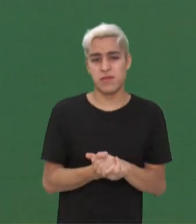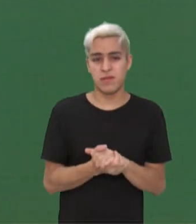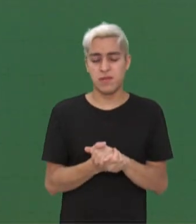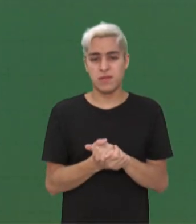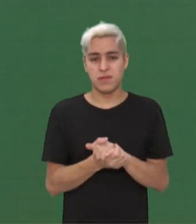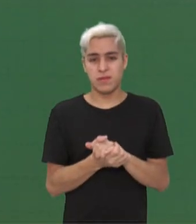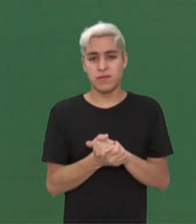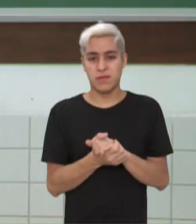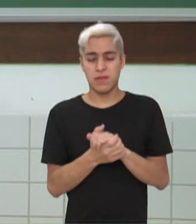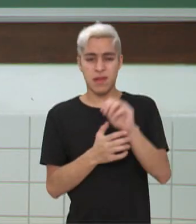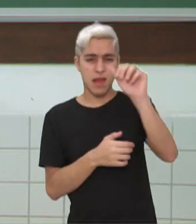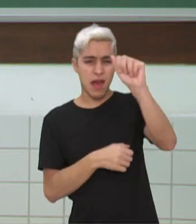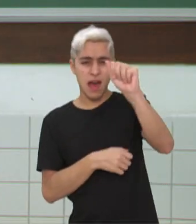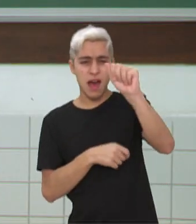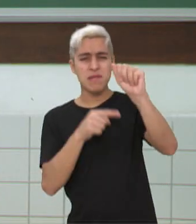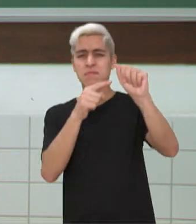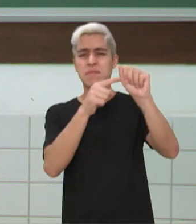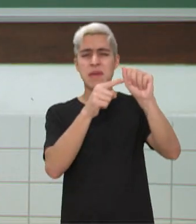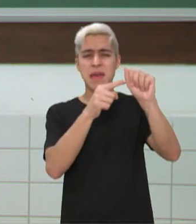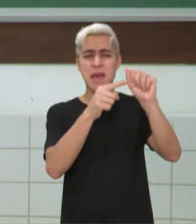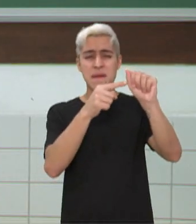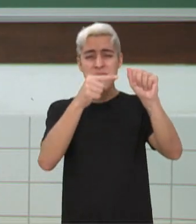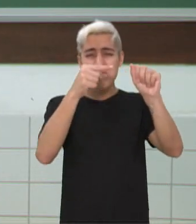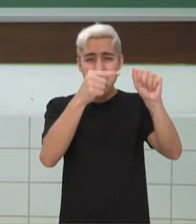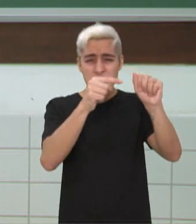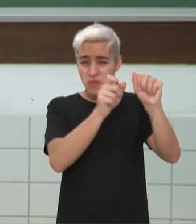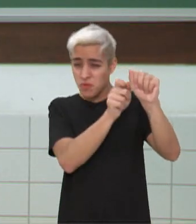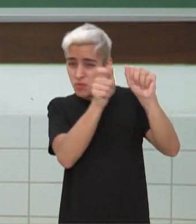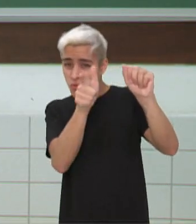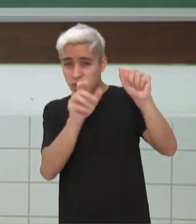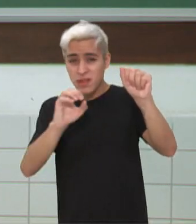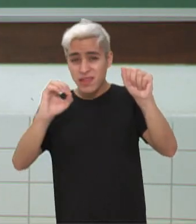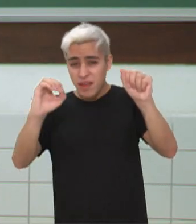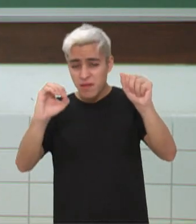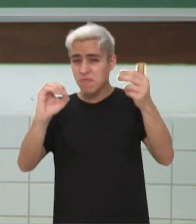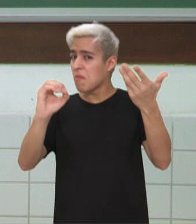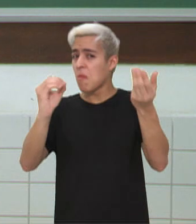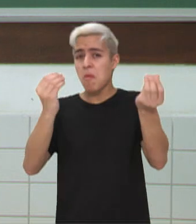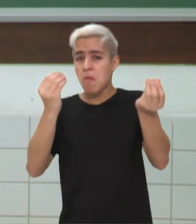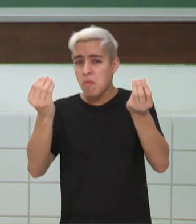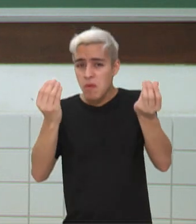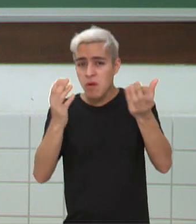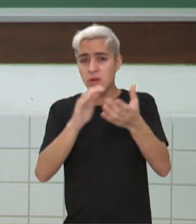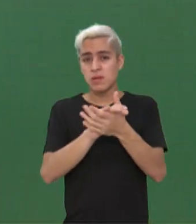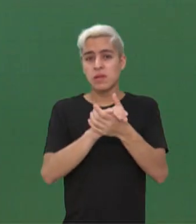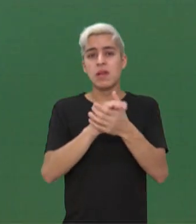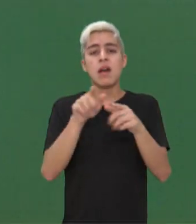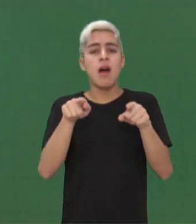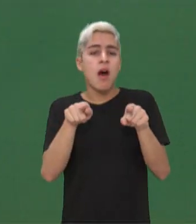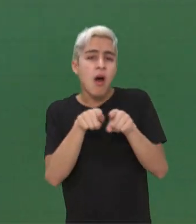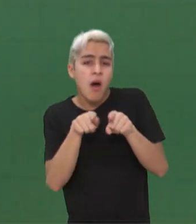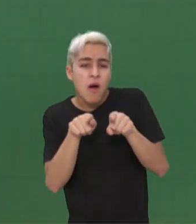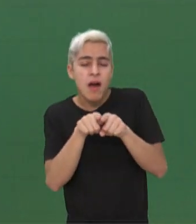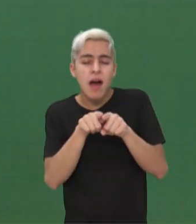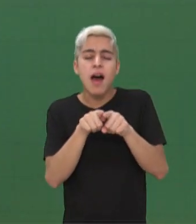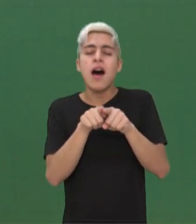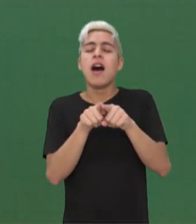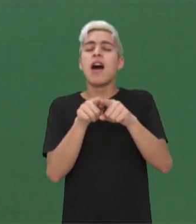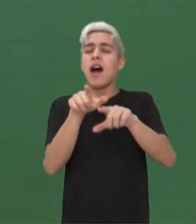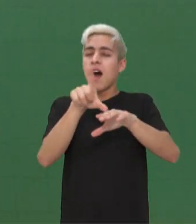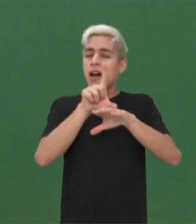O coeficiente A sendo menor que zero, a gente tem já a